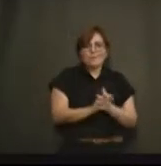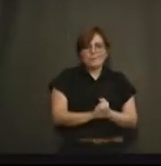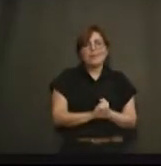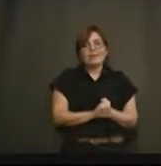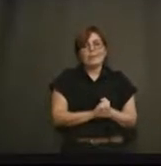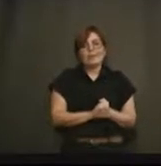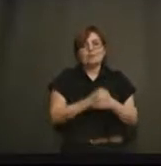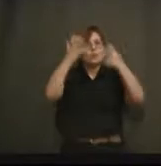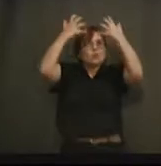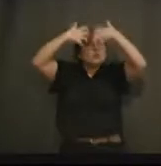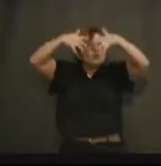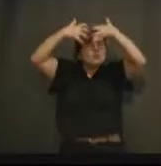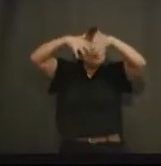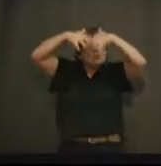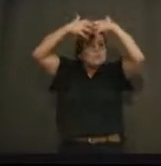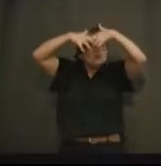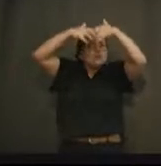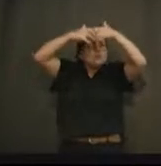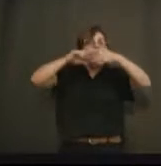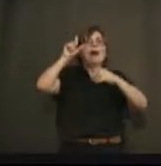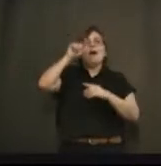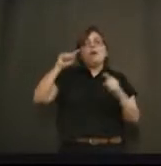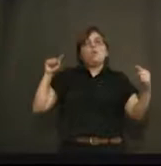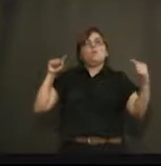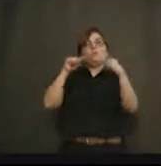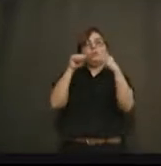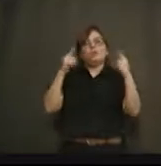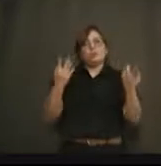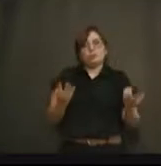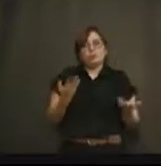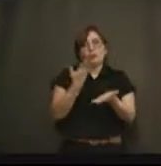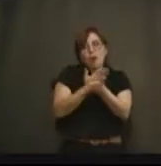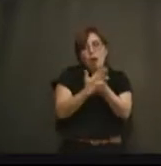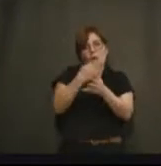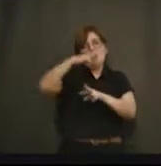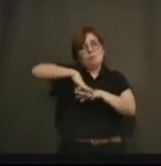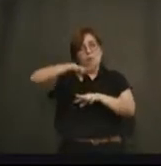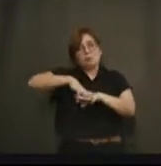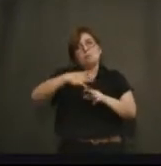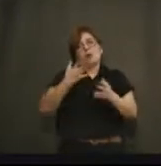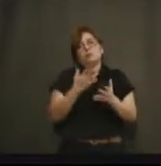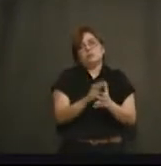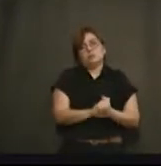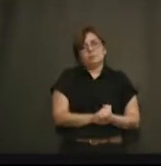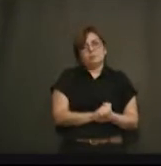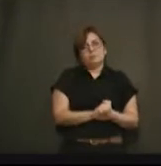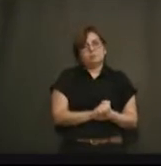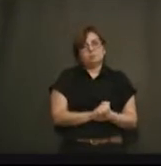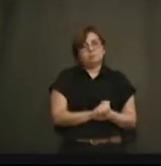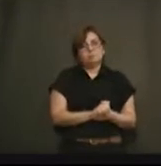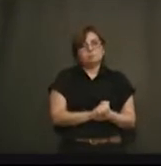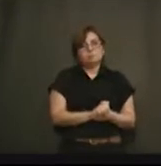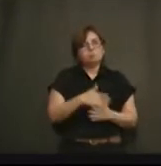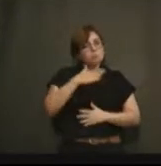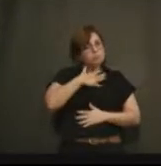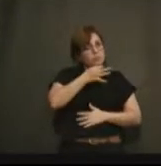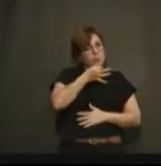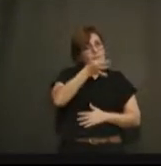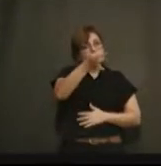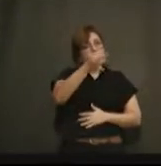nada. Esse é o objetivo da aula de matemática, na minha opinião.